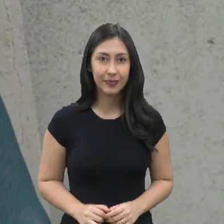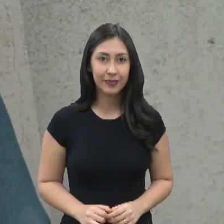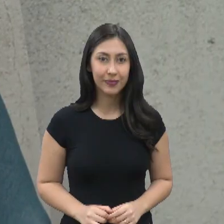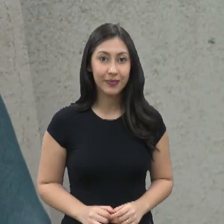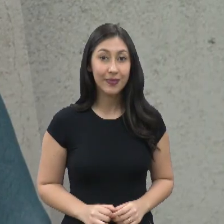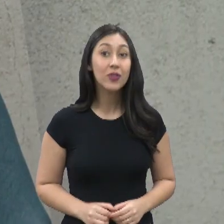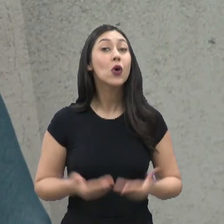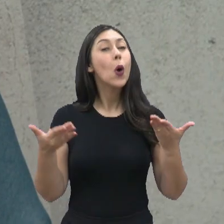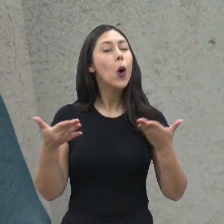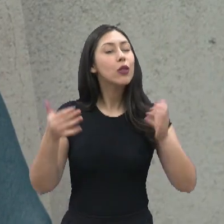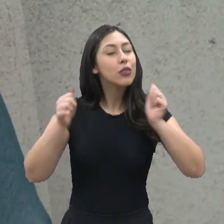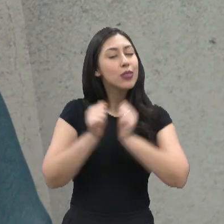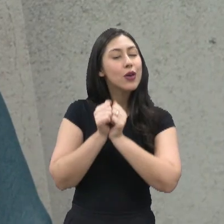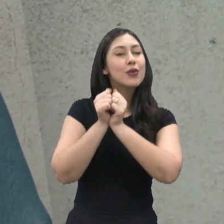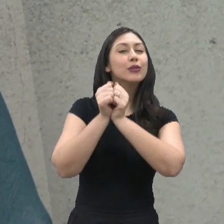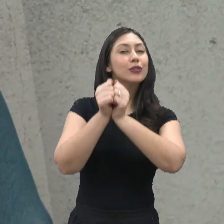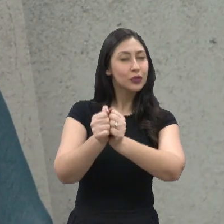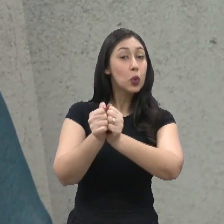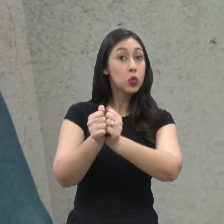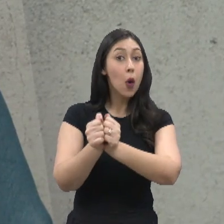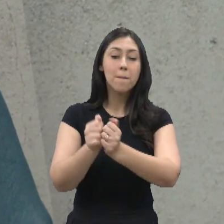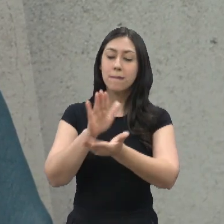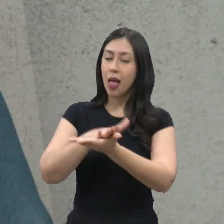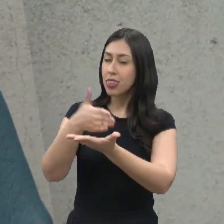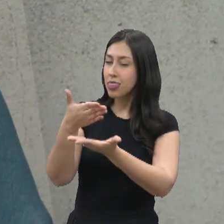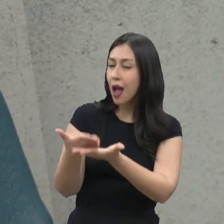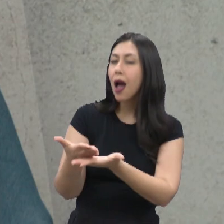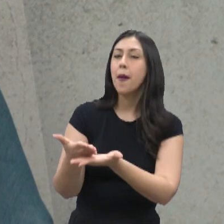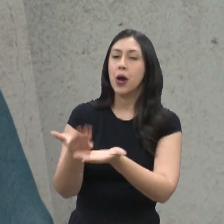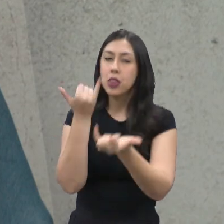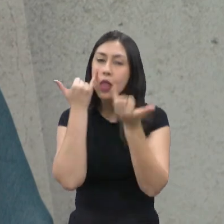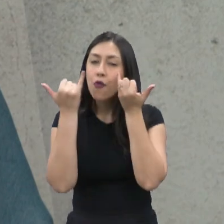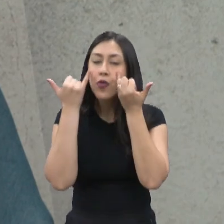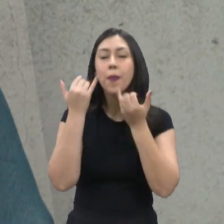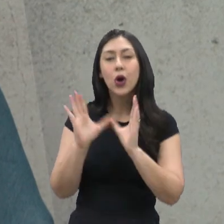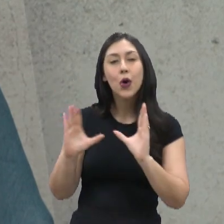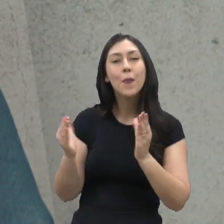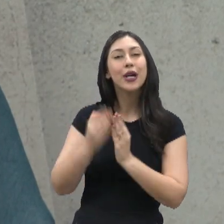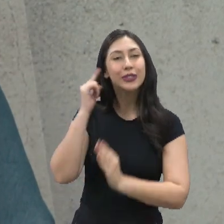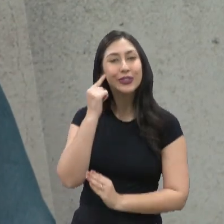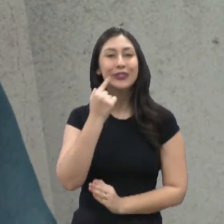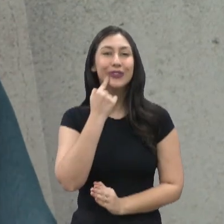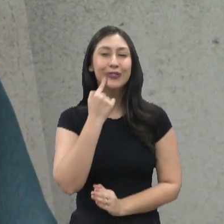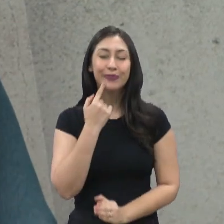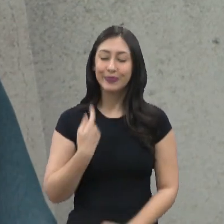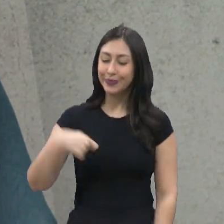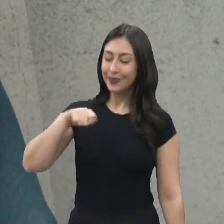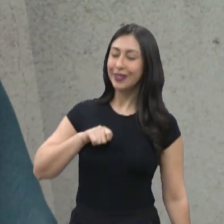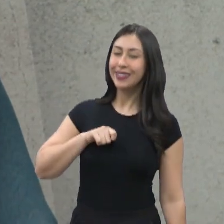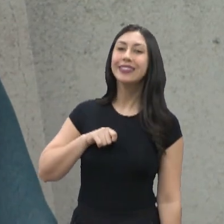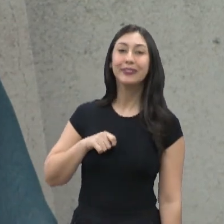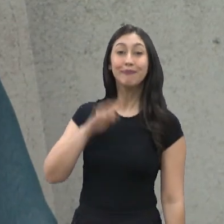Quem vai me acompanhar no programa de hoje para não faltar nenhuma informação para a comunidade surda que nos assiste é a intérprete de